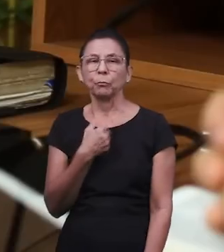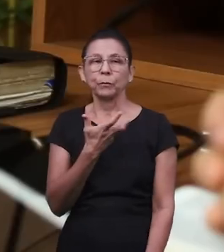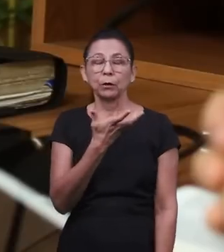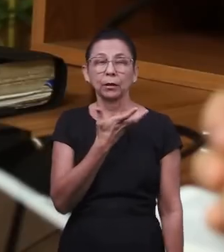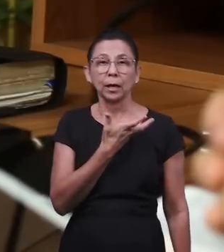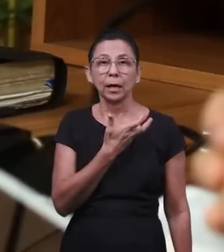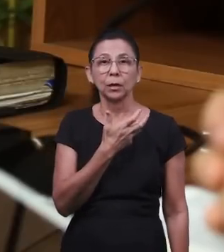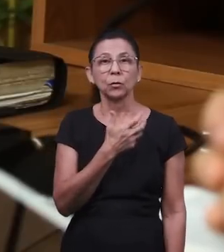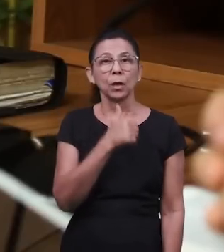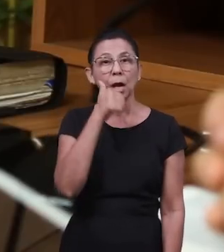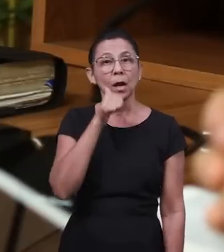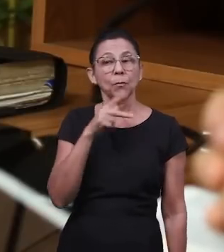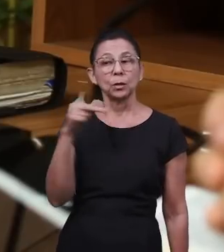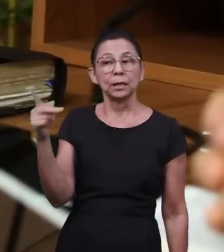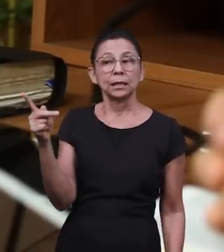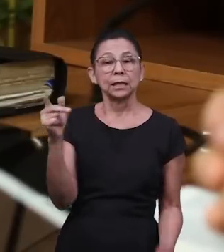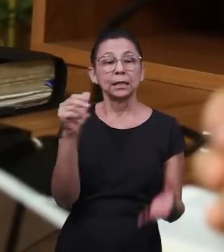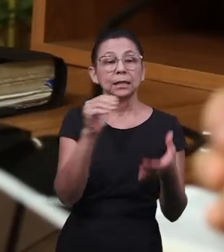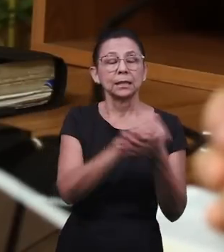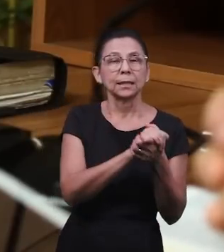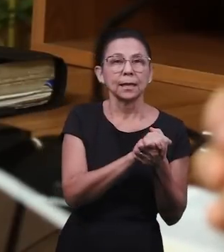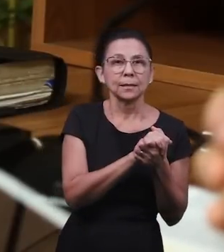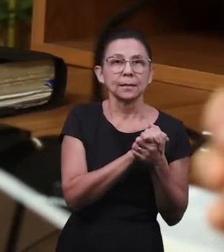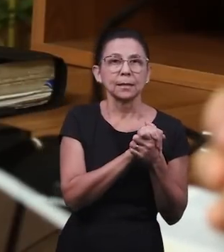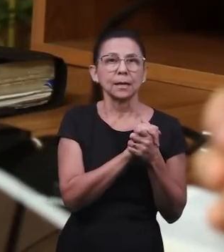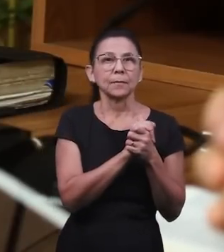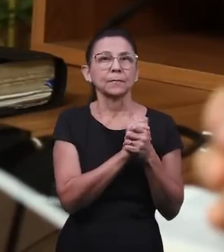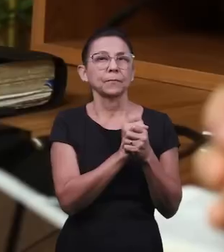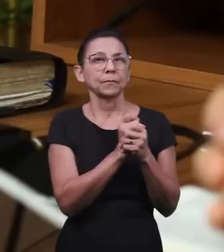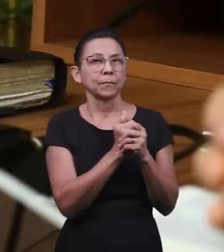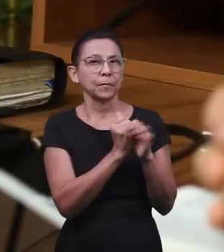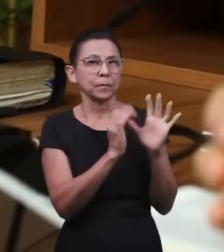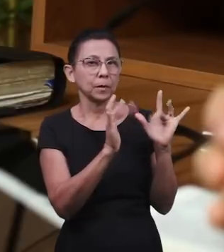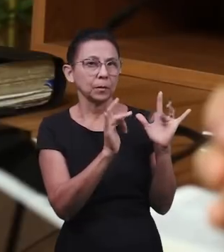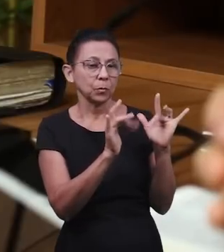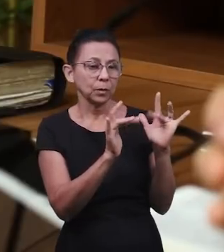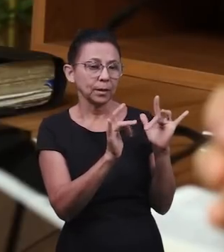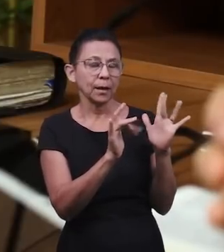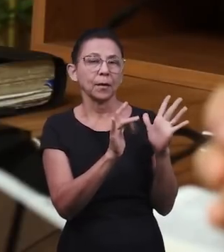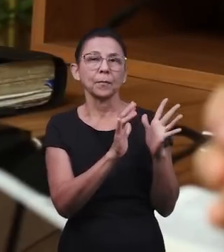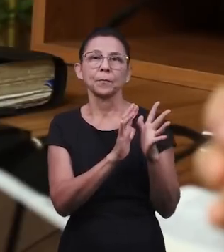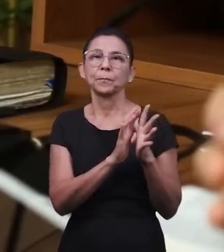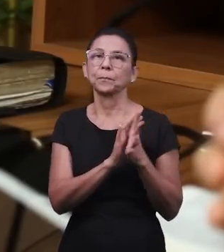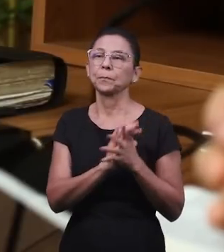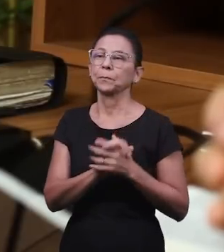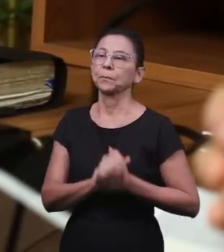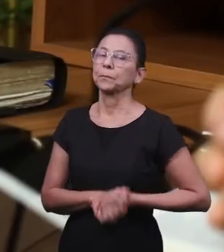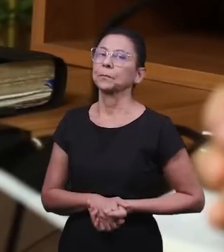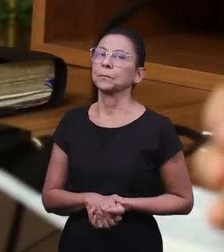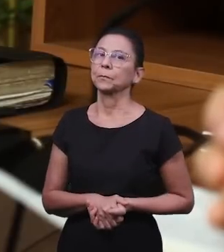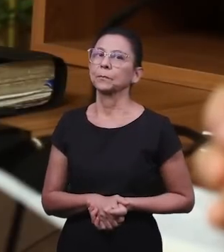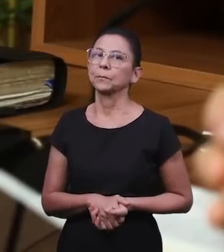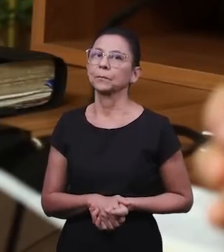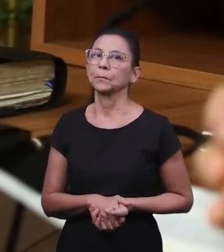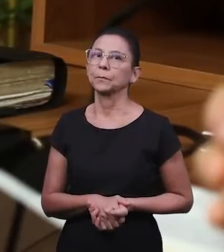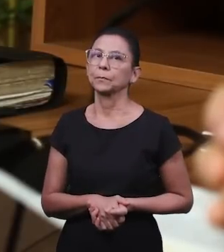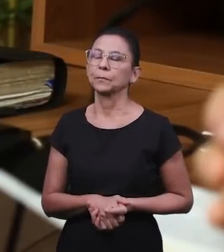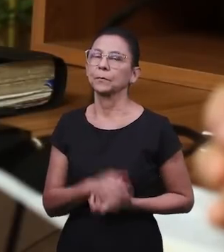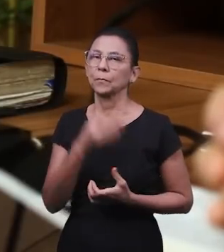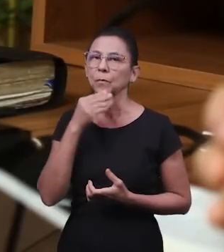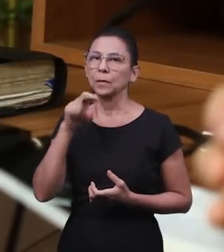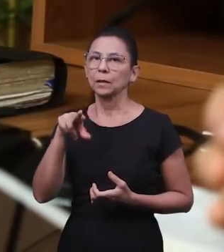Urias, ela ficou grávida, então ele deu um jeito de morrer e ficar com a esposa. Aí o senhor falou, Natan foi para ele e